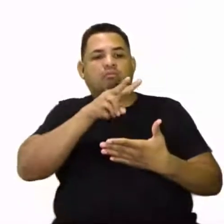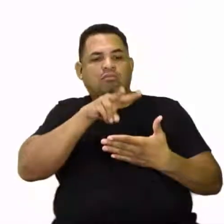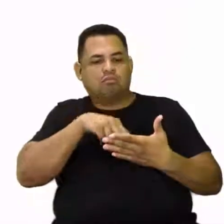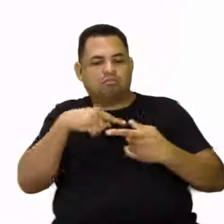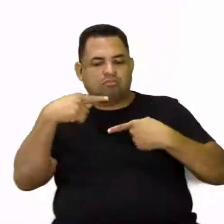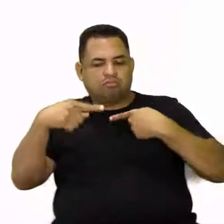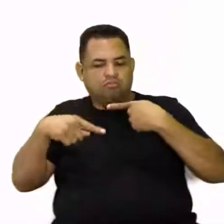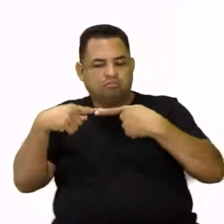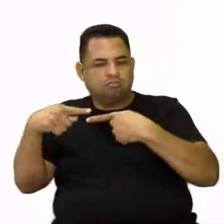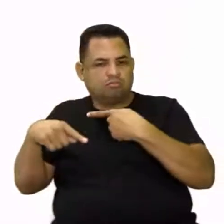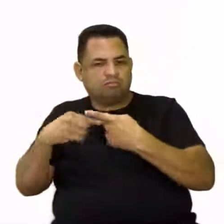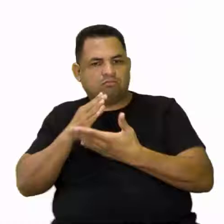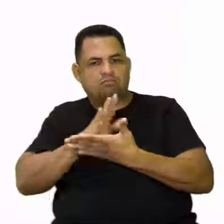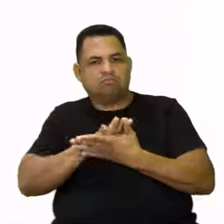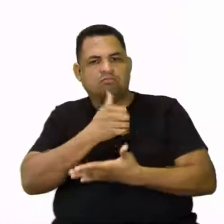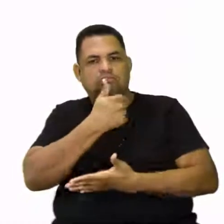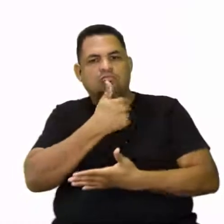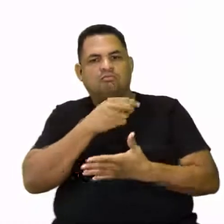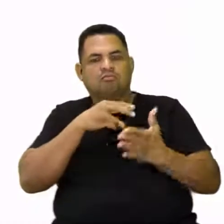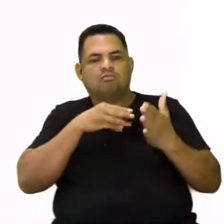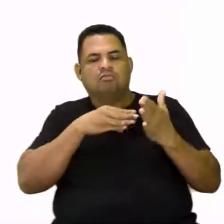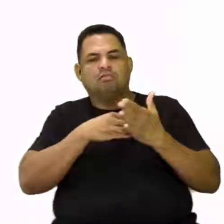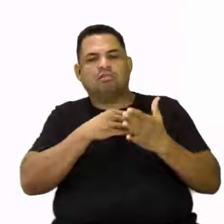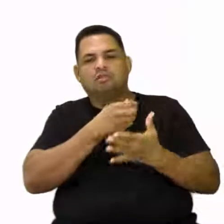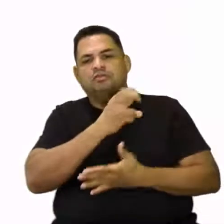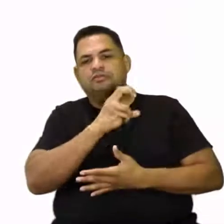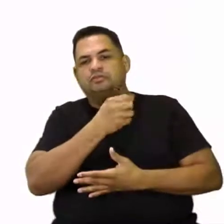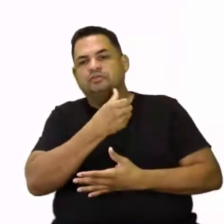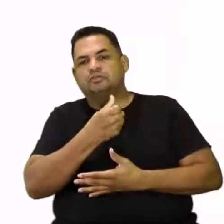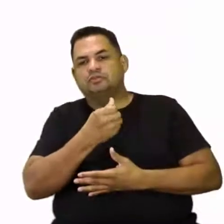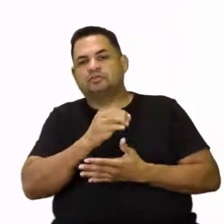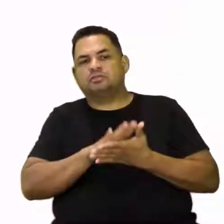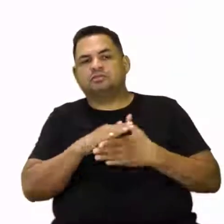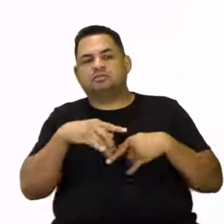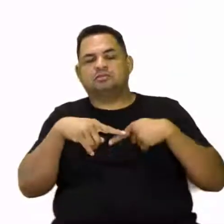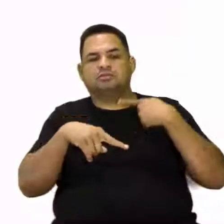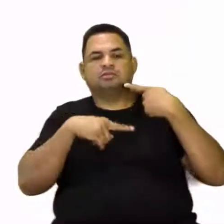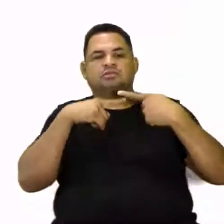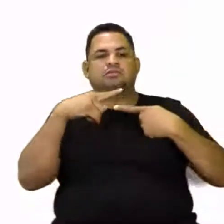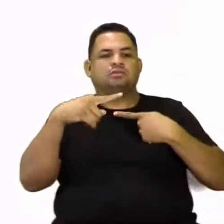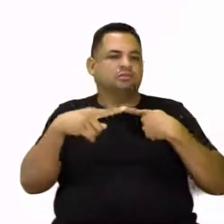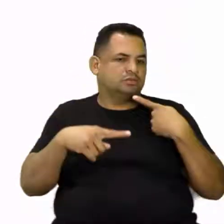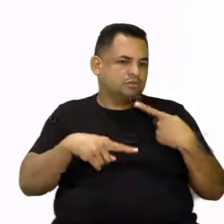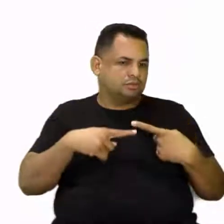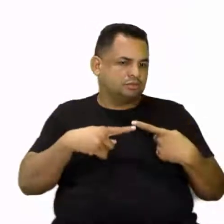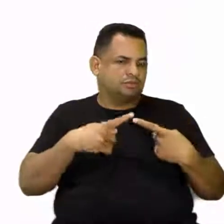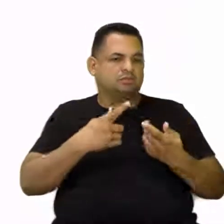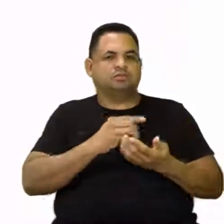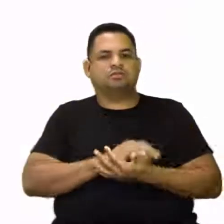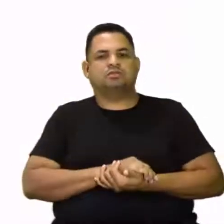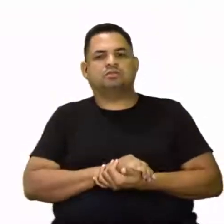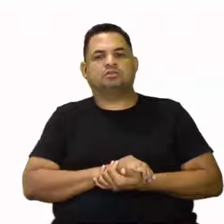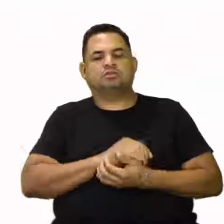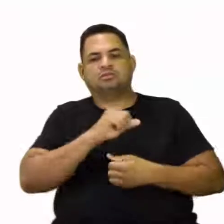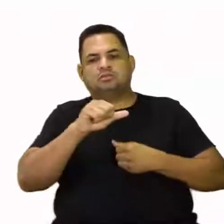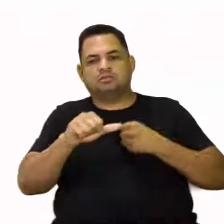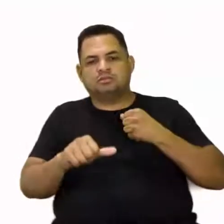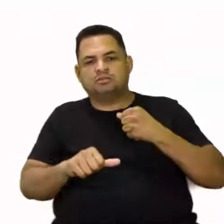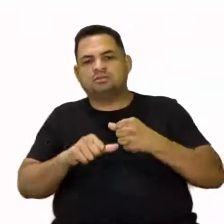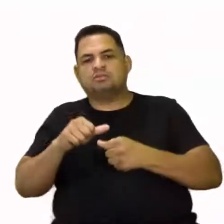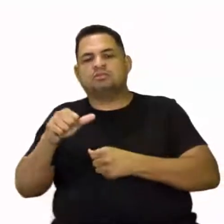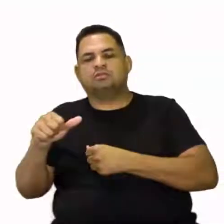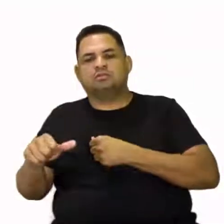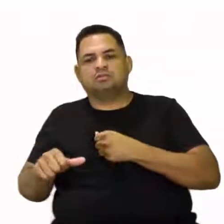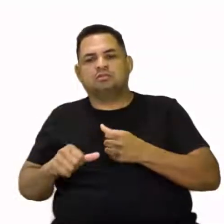a sequência do capítulo 1 até o 56, e aí depois você vai mudando